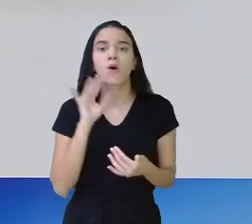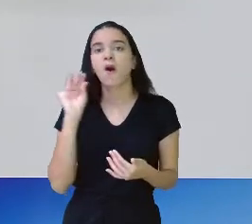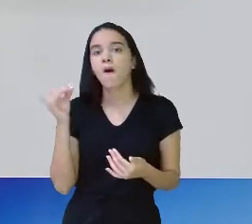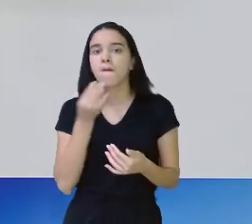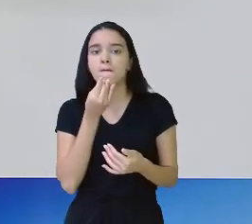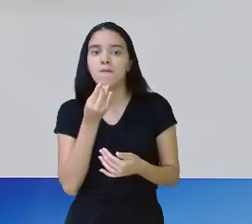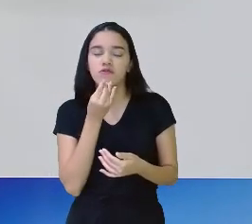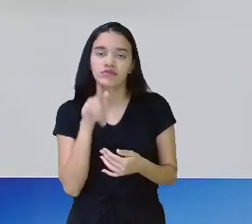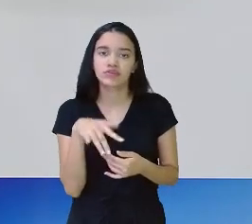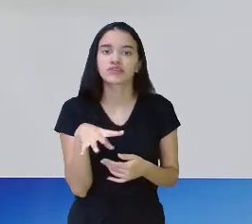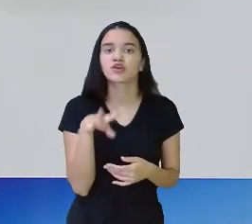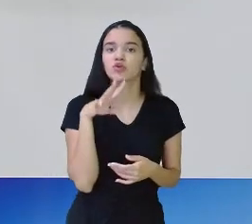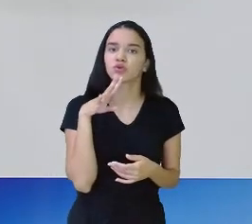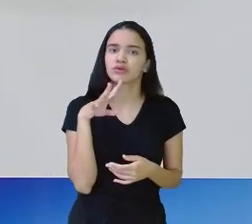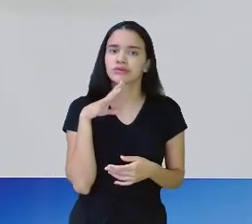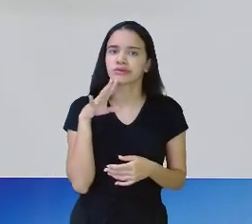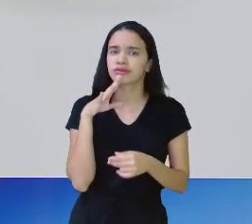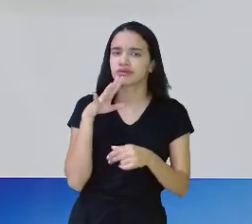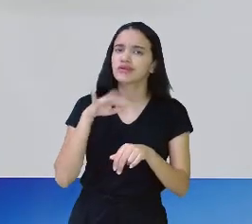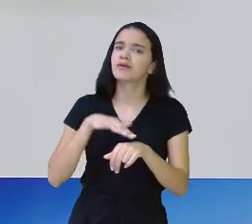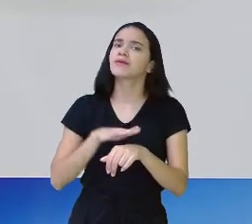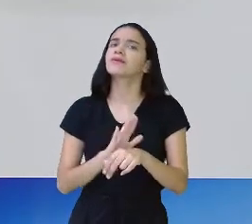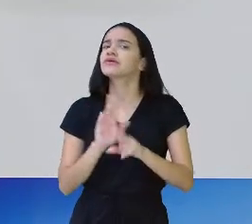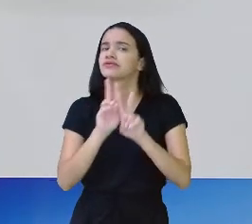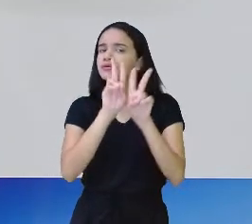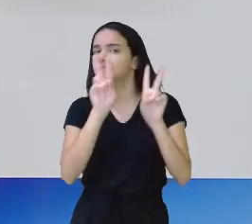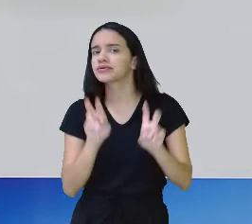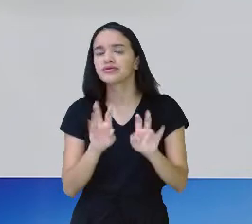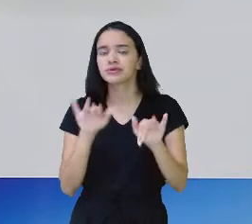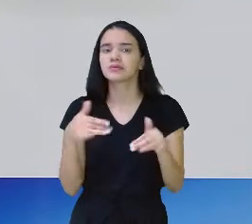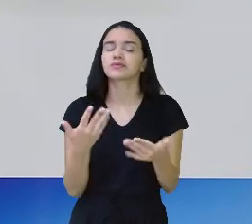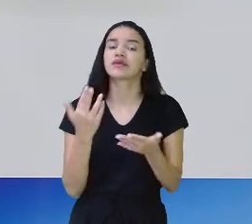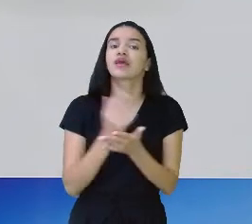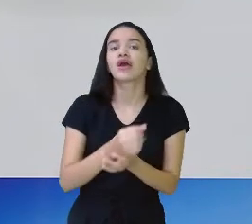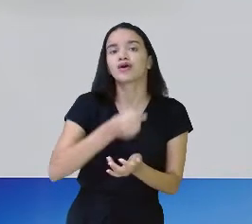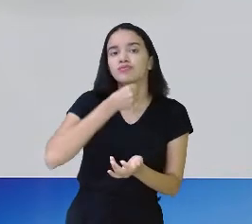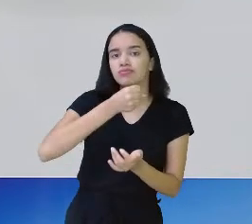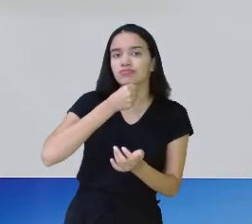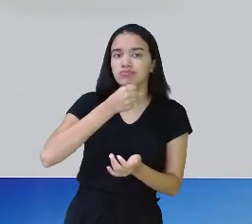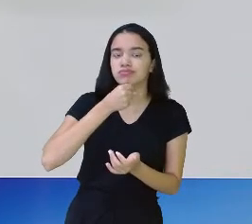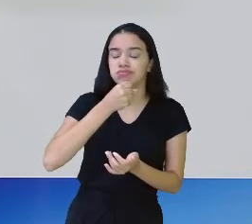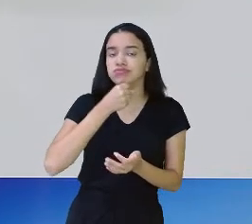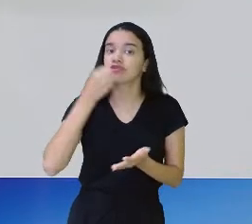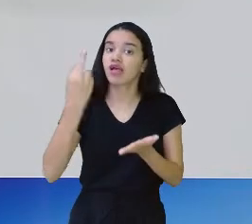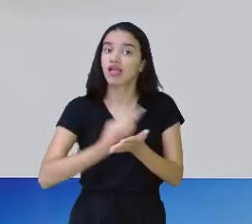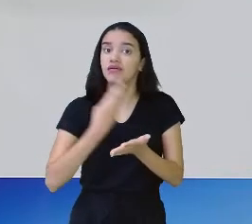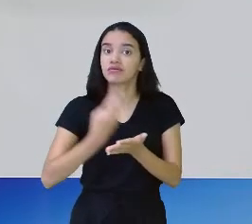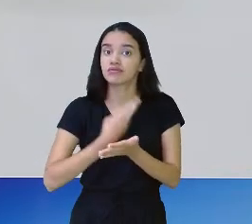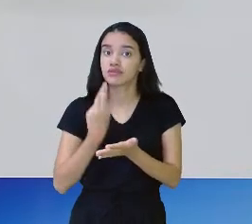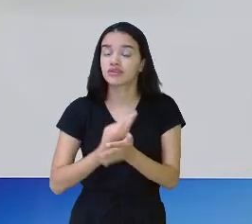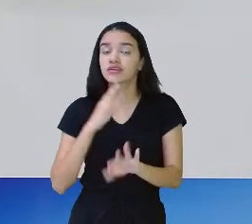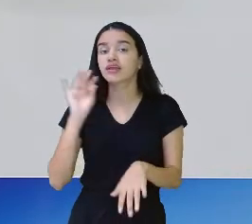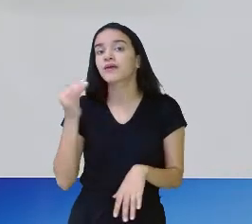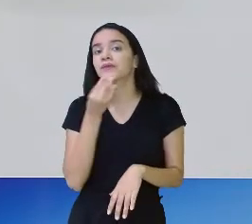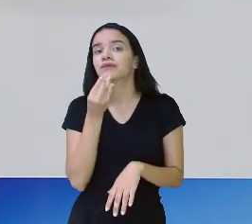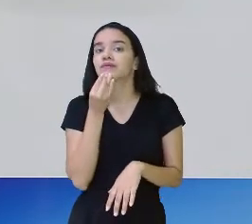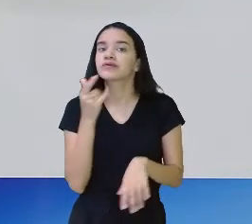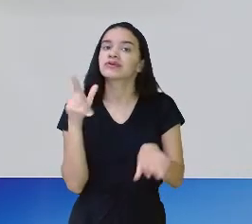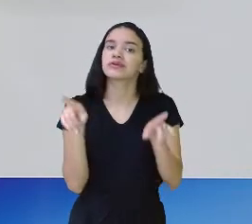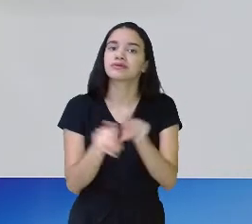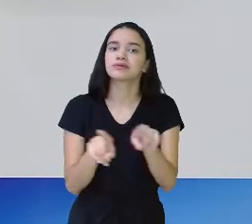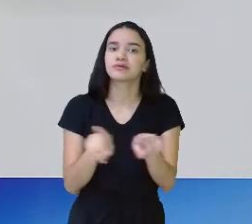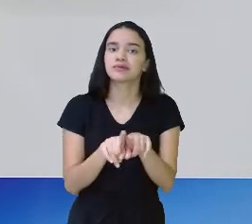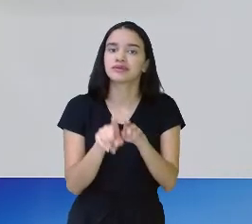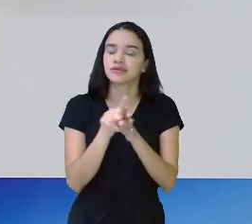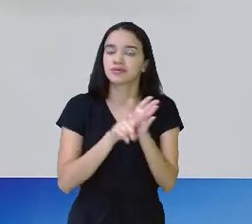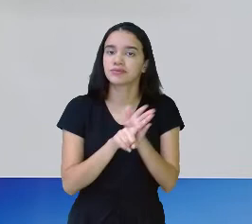aproveita e vai conhecer um pouquinho mais sobre as reportagens que estão nessa revista e aproveita também, pesquisa aí